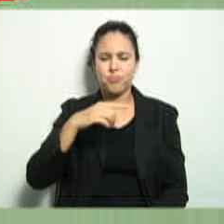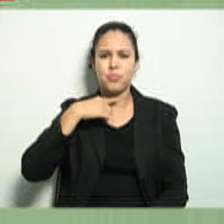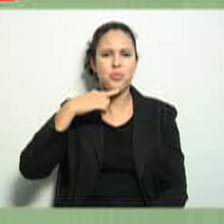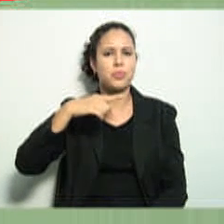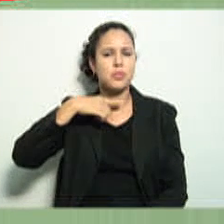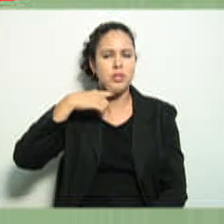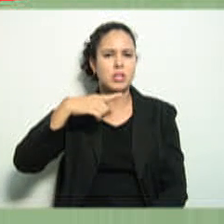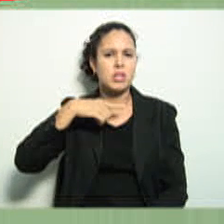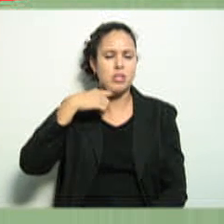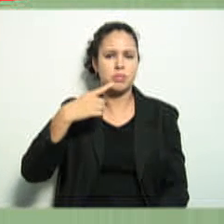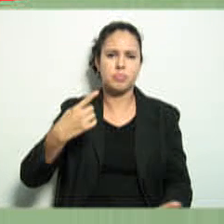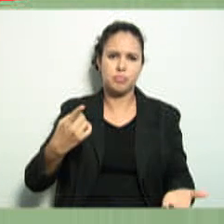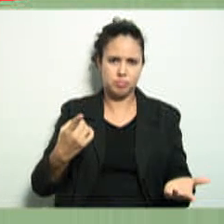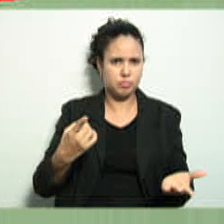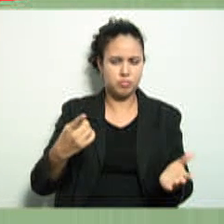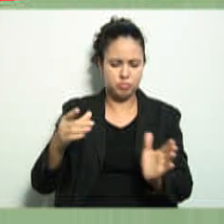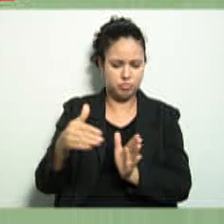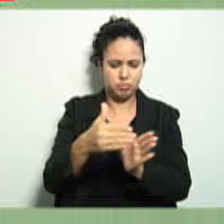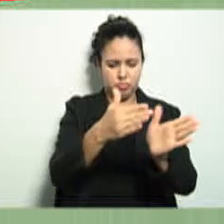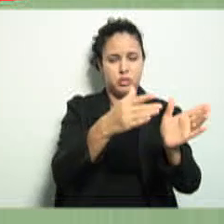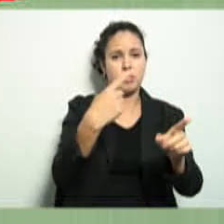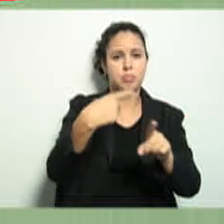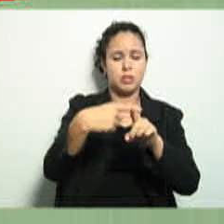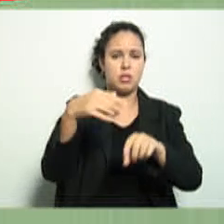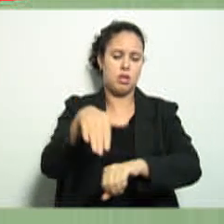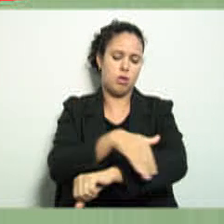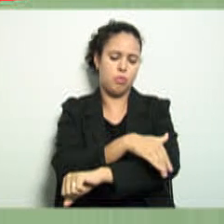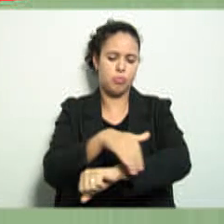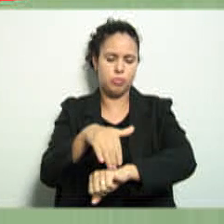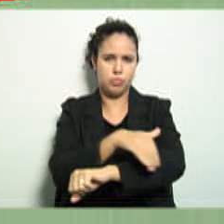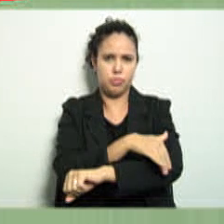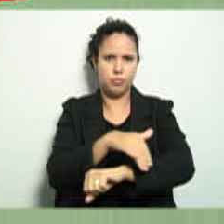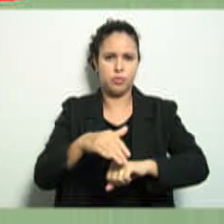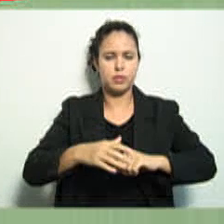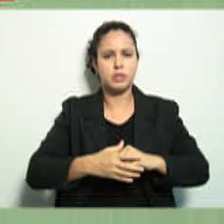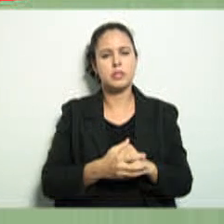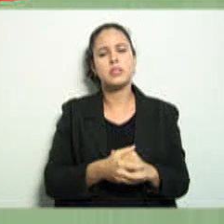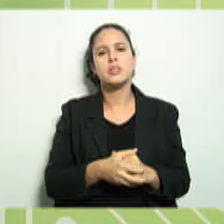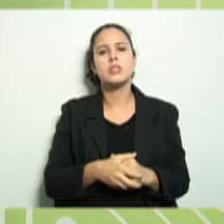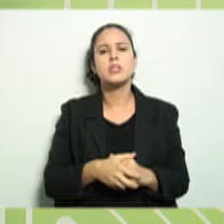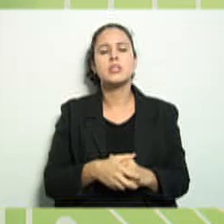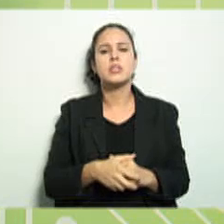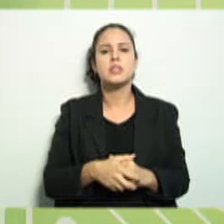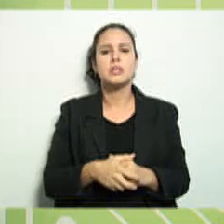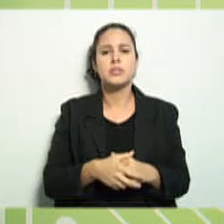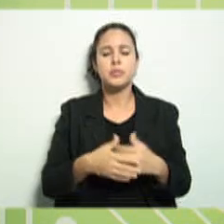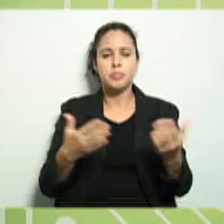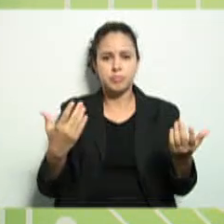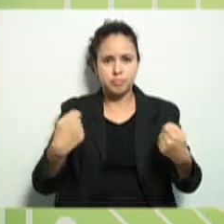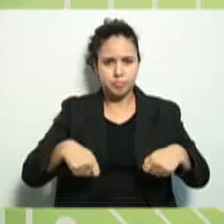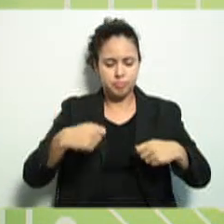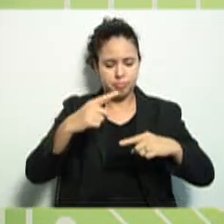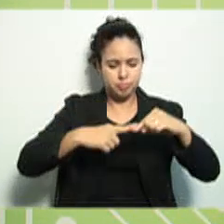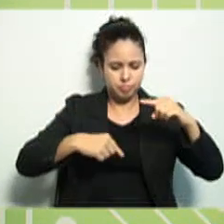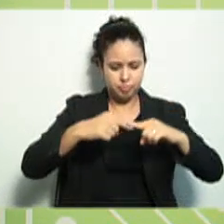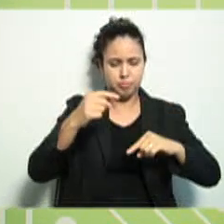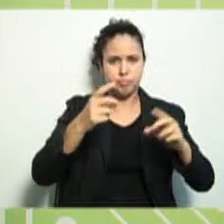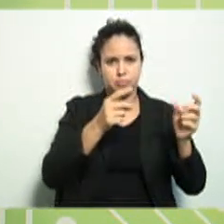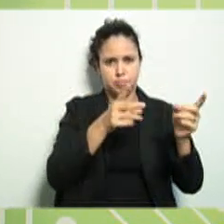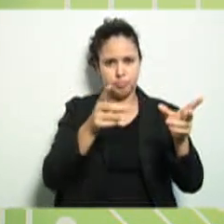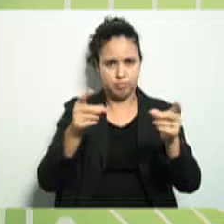novo ciclo econômico, esse novo ciclo produtivo do estado de Rondônia, que deveria seguir para a região sul do país.